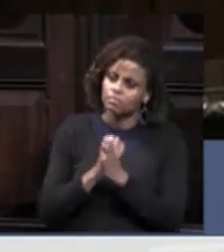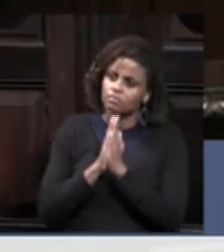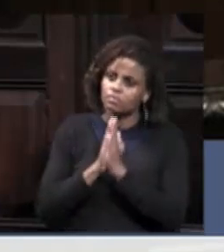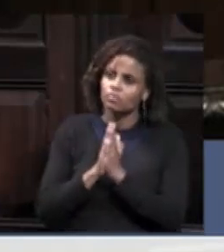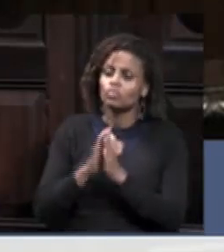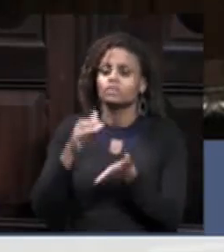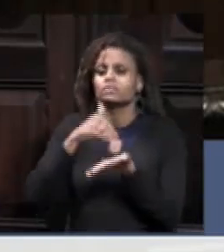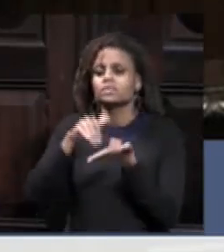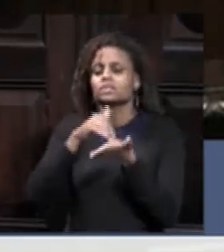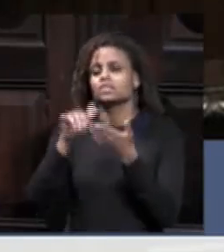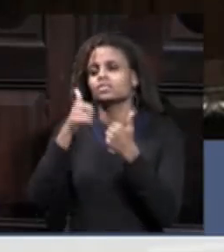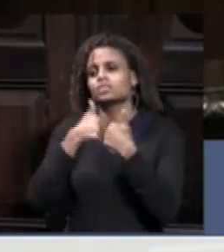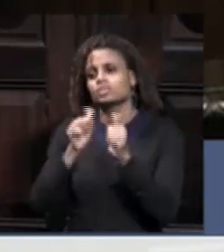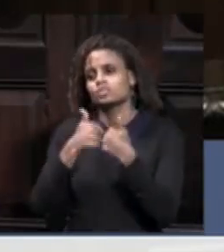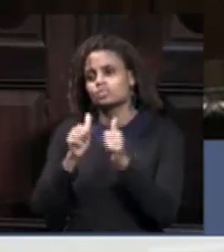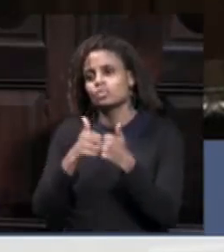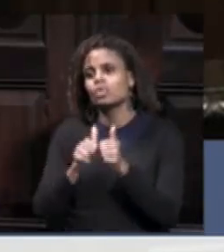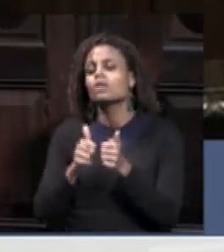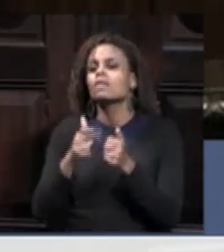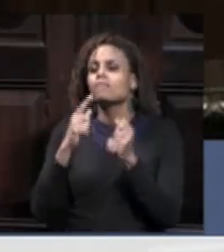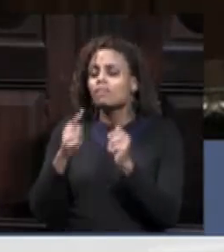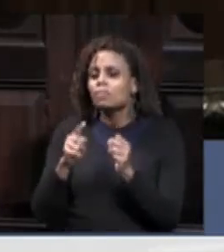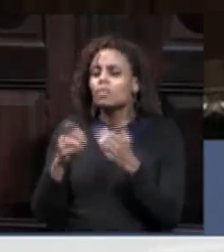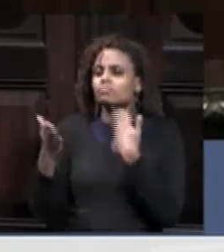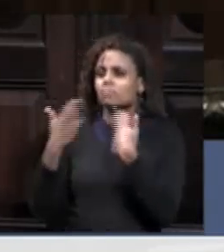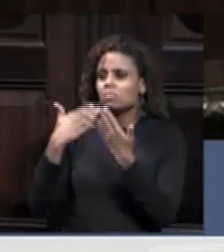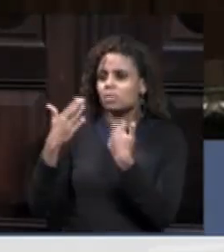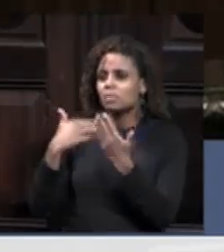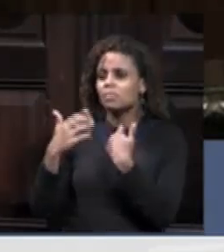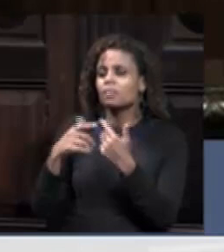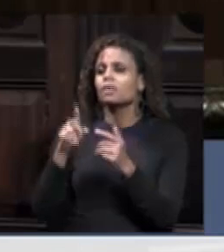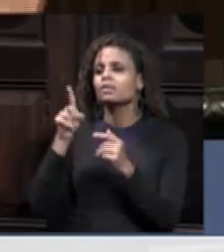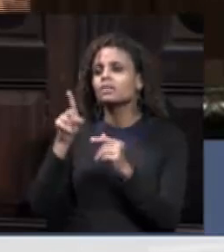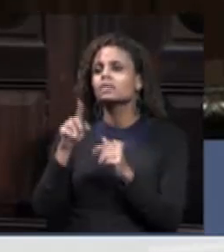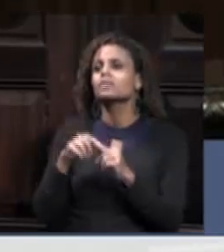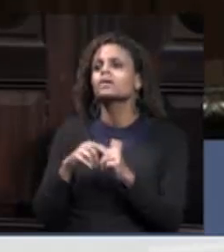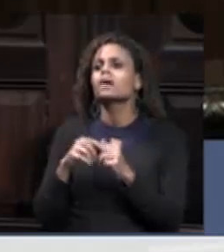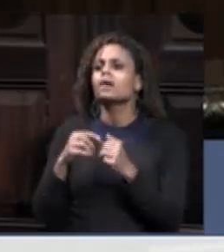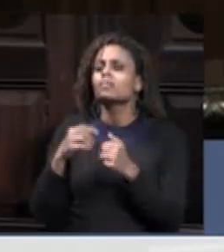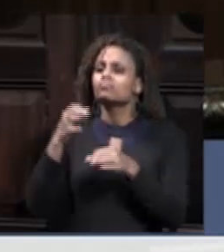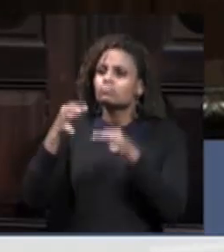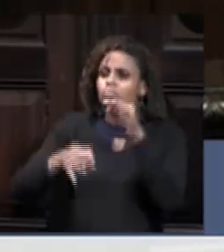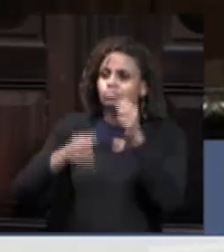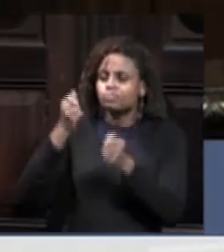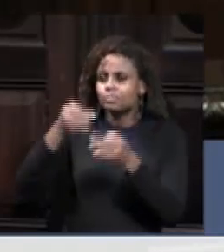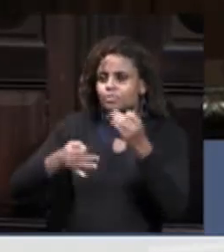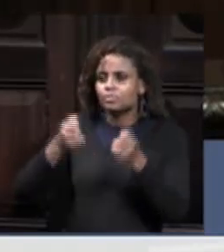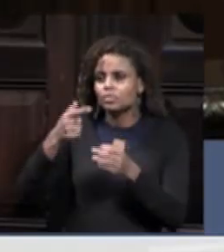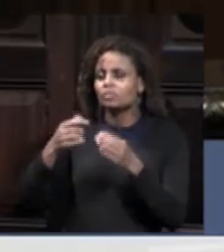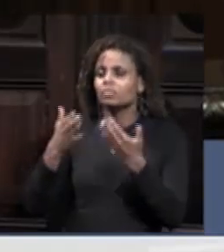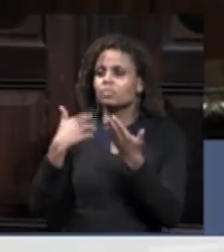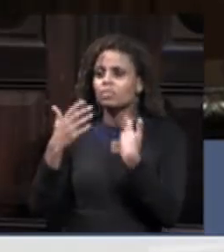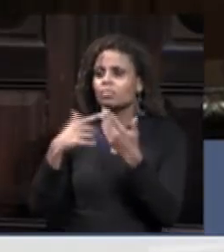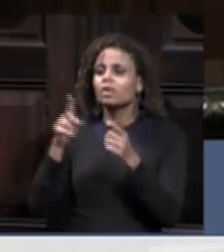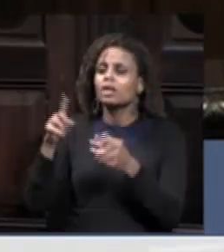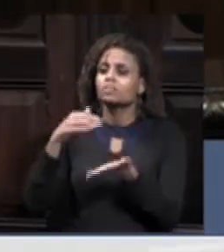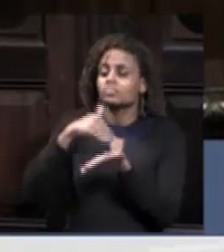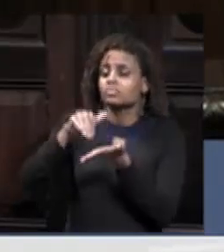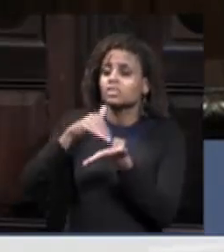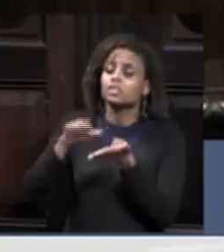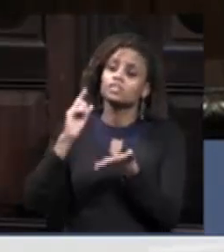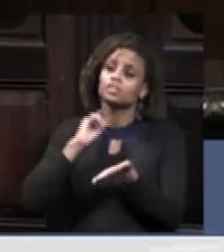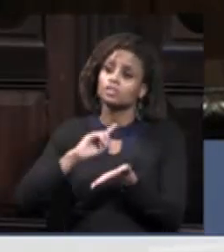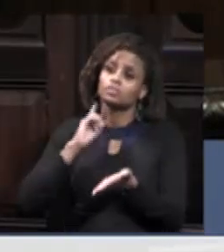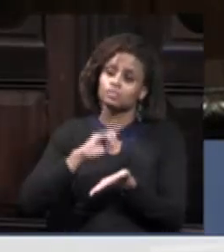Secretaria de Transportes interceda, intervenha, encontre alternativa no diálogo com a Secretaria de Transportes de Minas Gerais, que, embora,